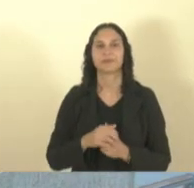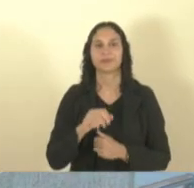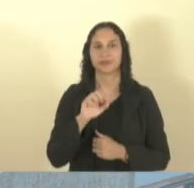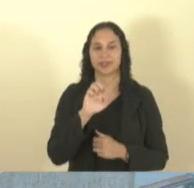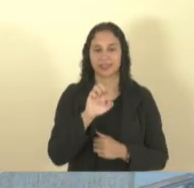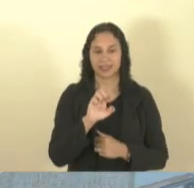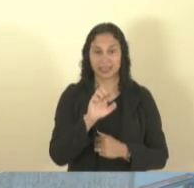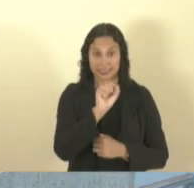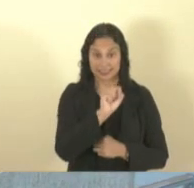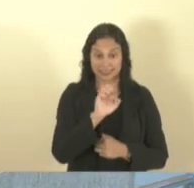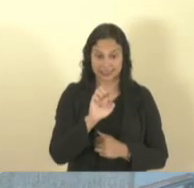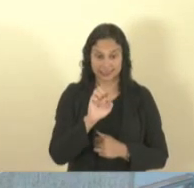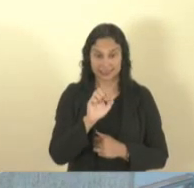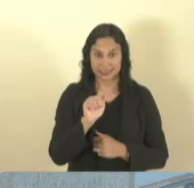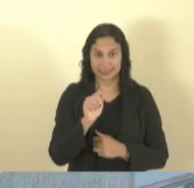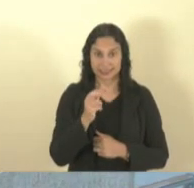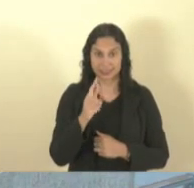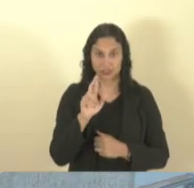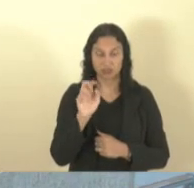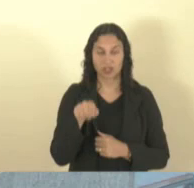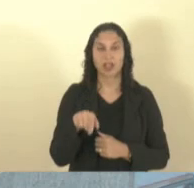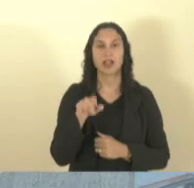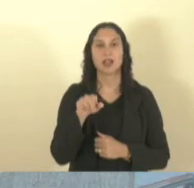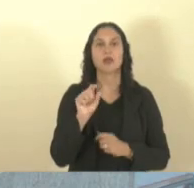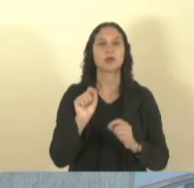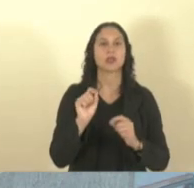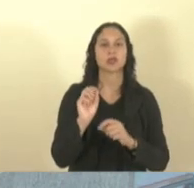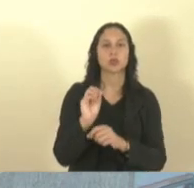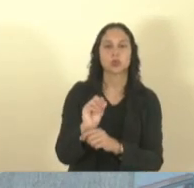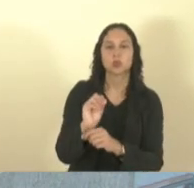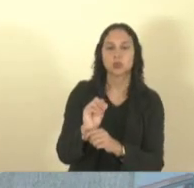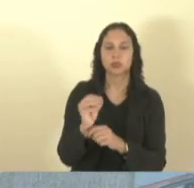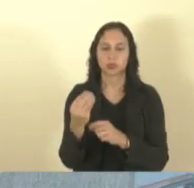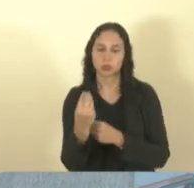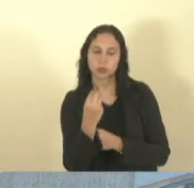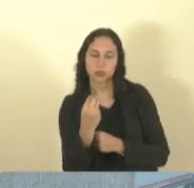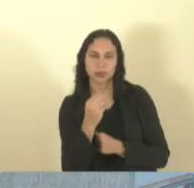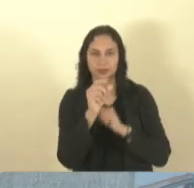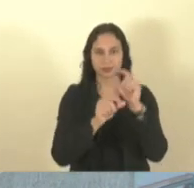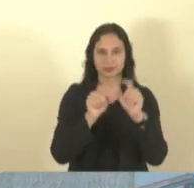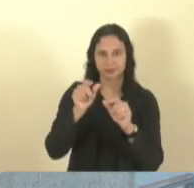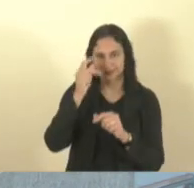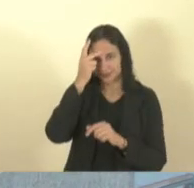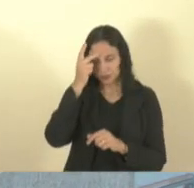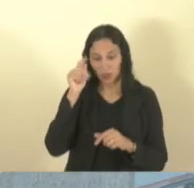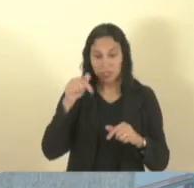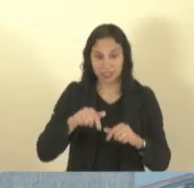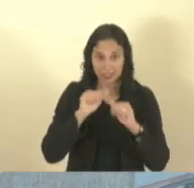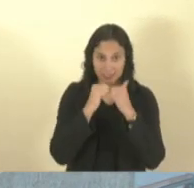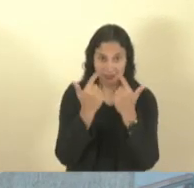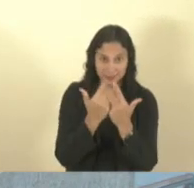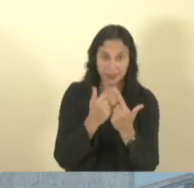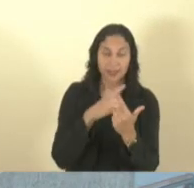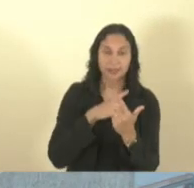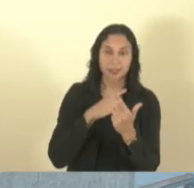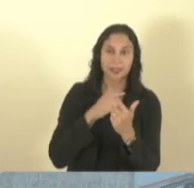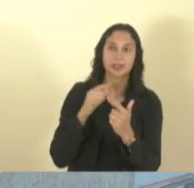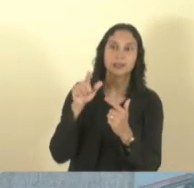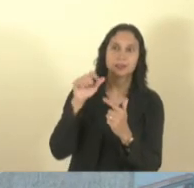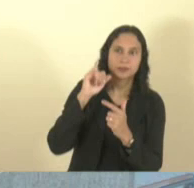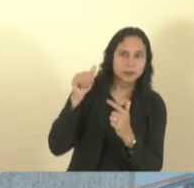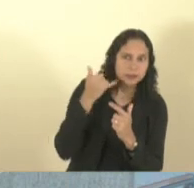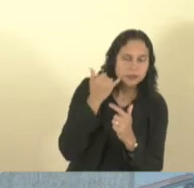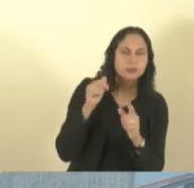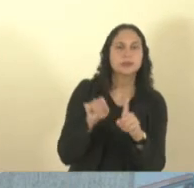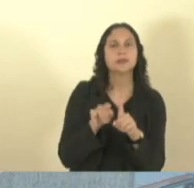Ali tem gente que cuida de gente. E aqui na Assembleia a gente tem a senhora, tem todos os outros deputados que têm